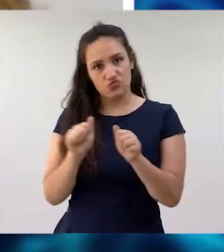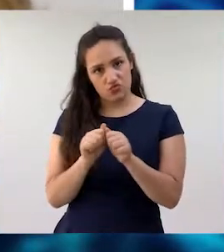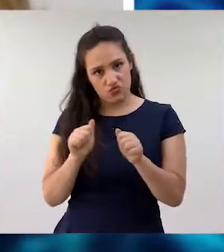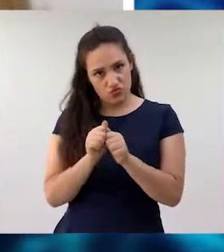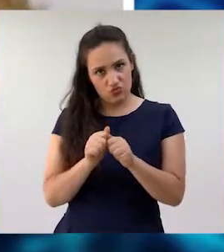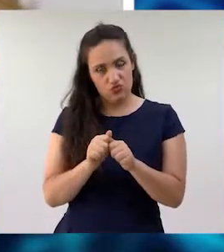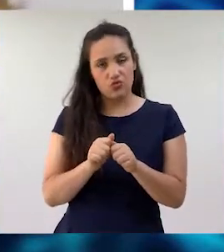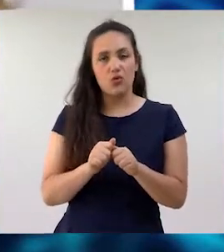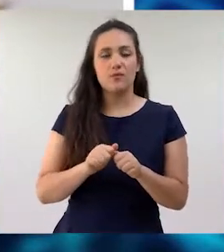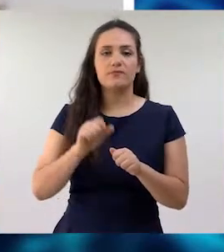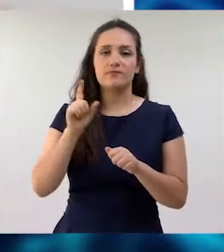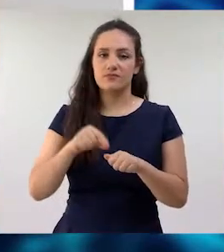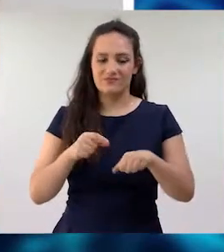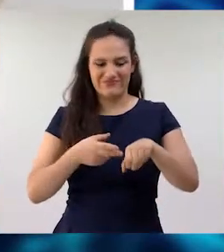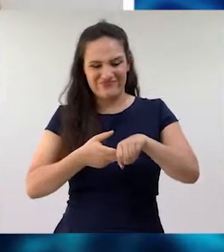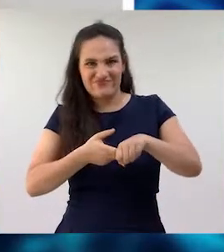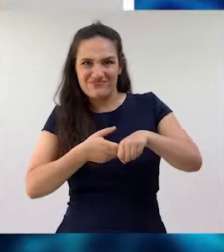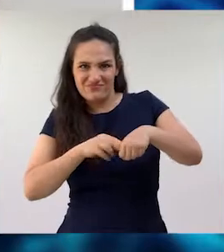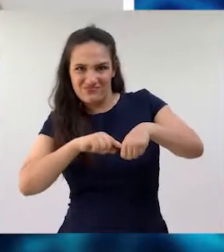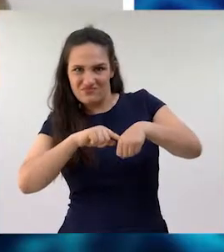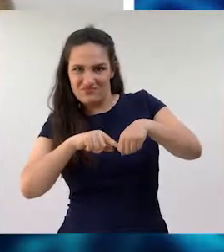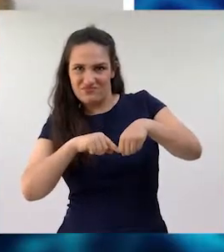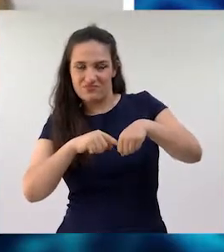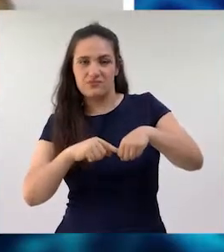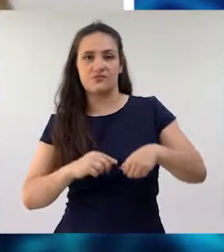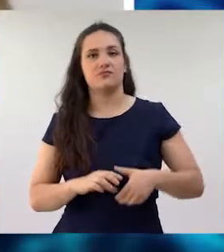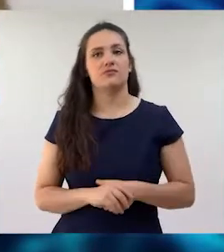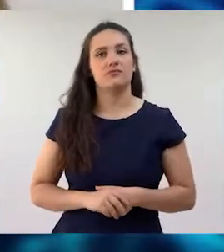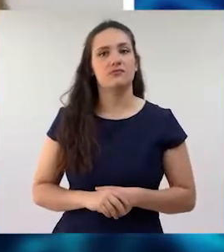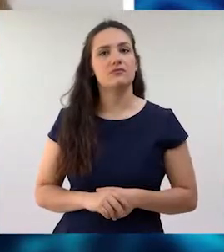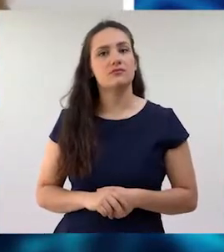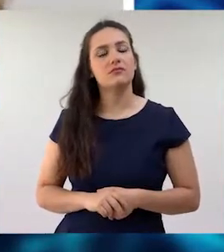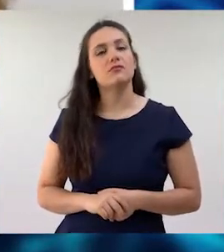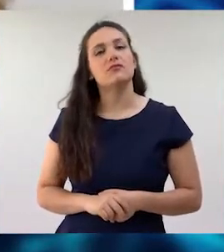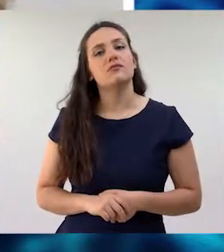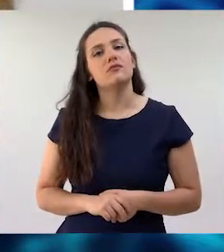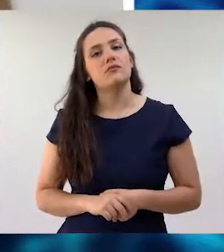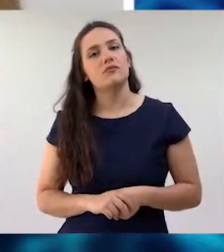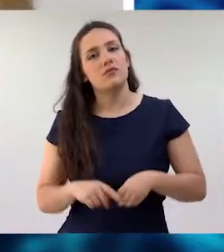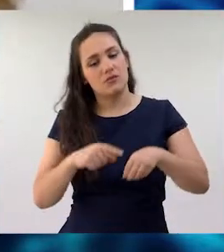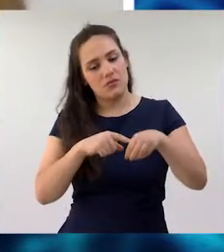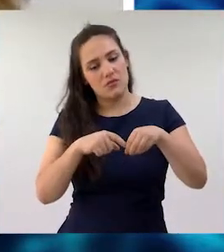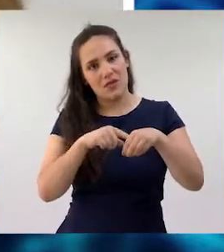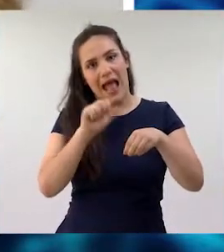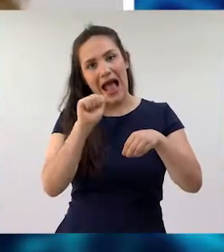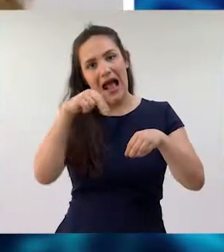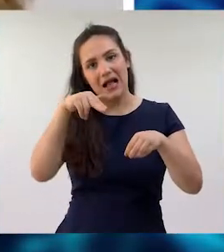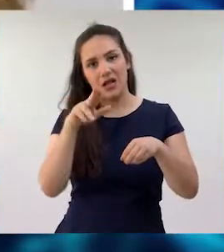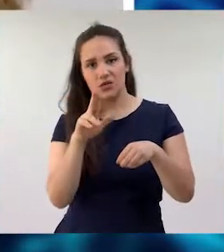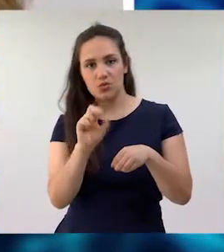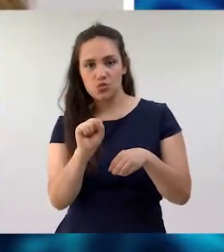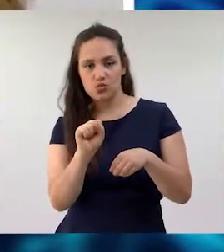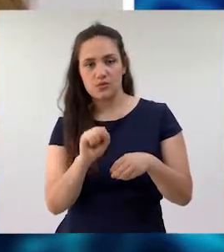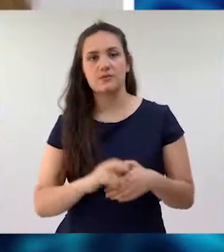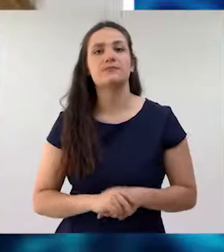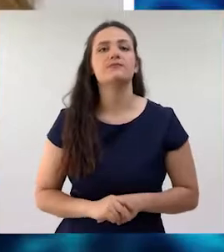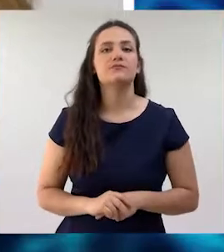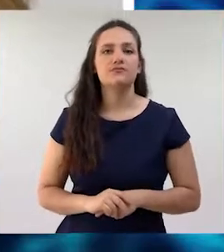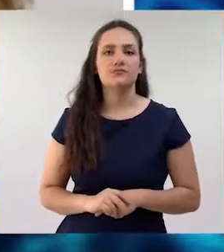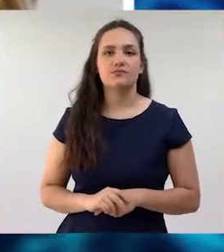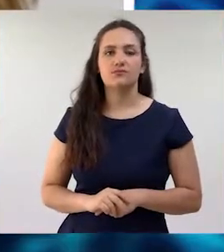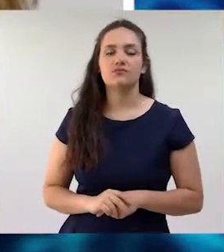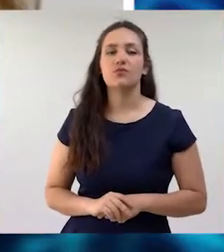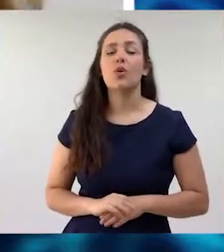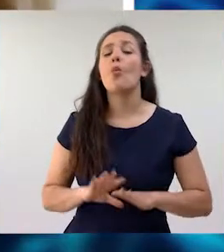o ânus. As principais causas dessa incidência aumentada do câncer de